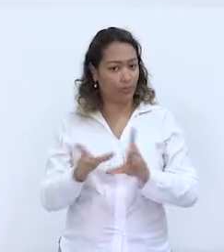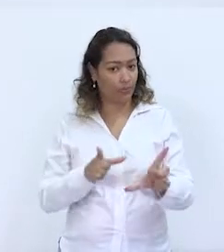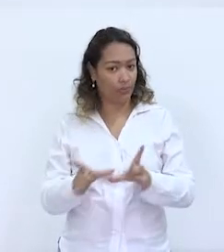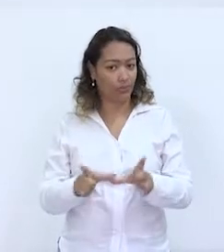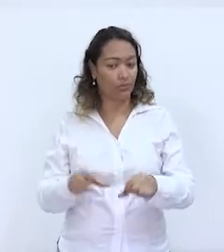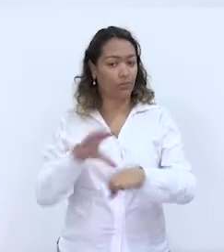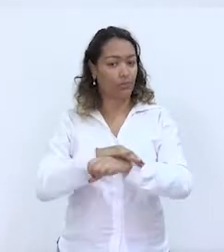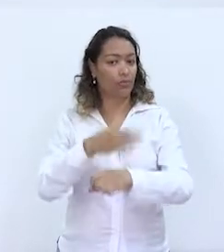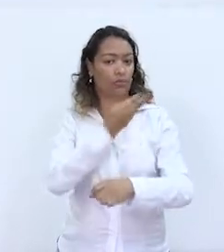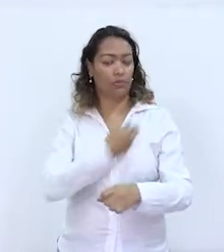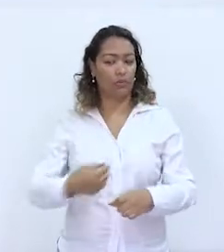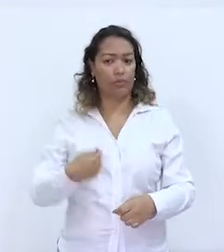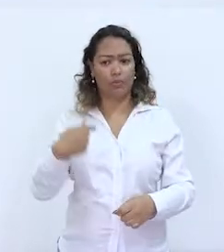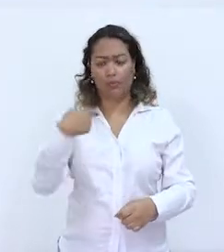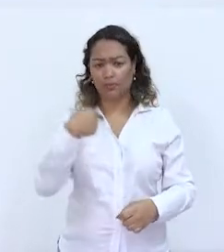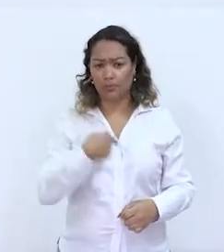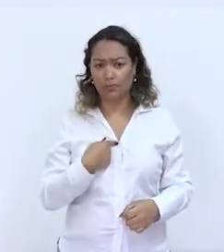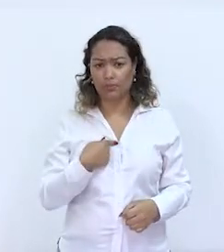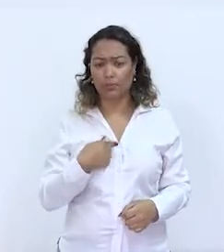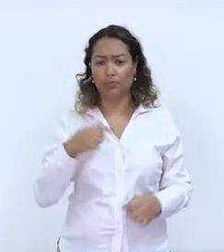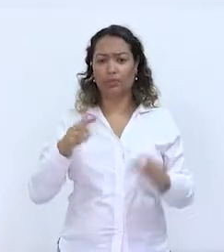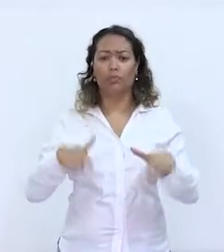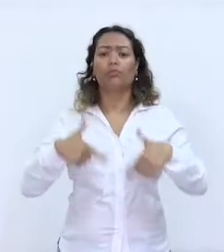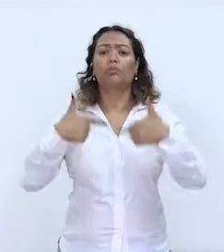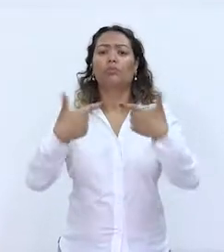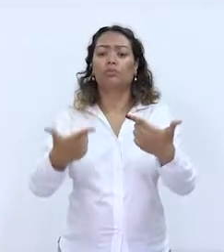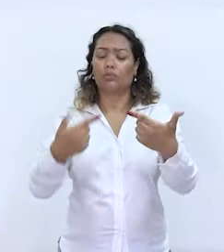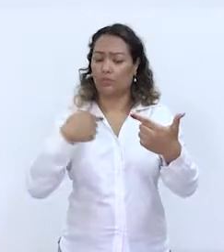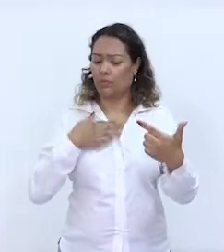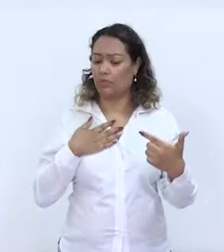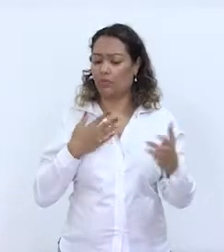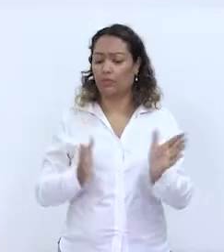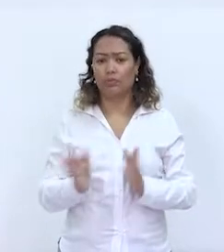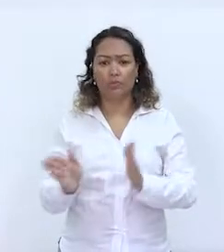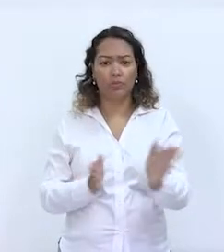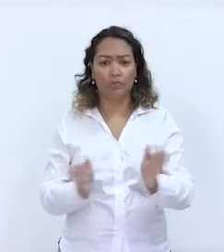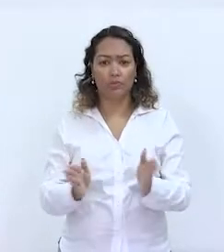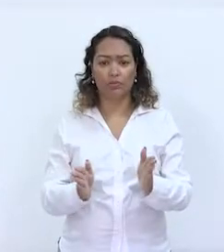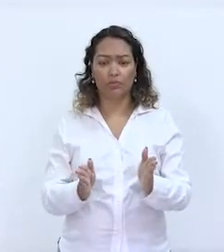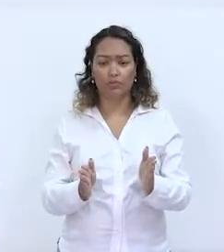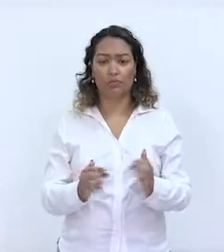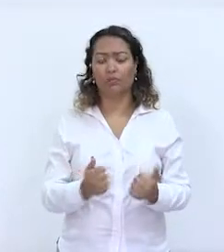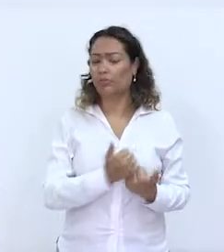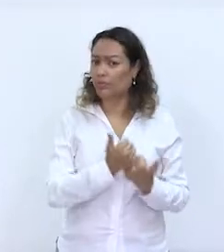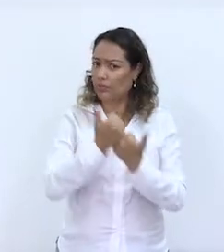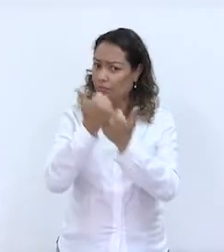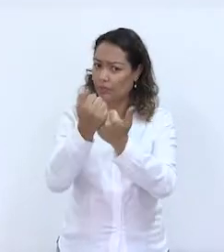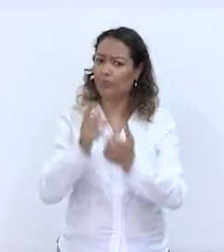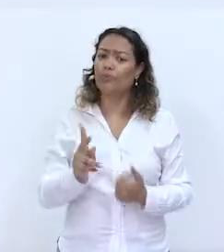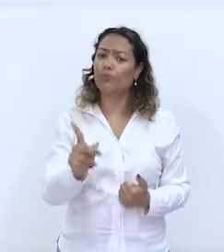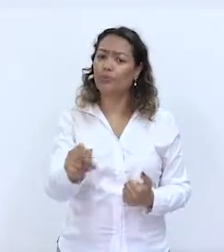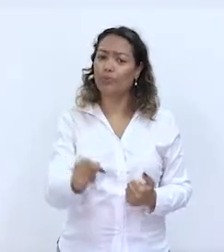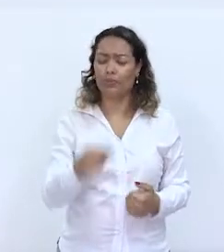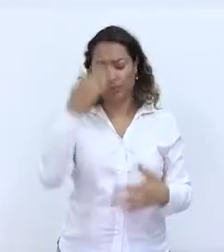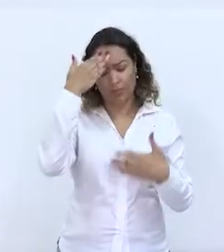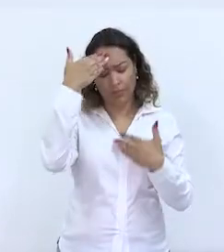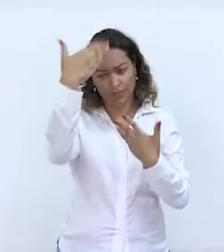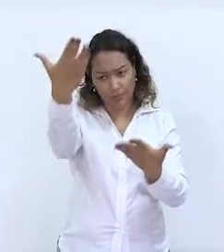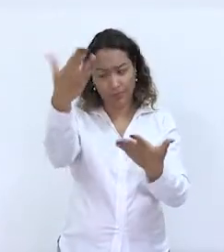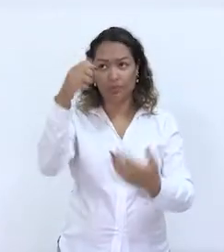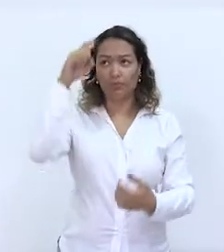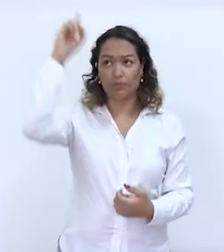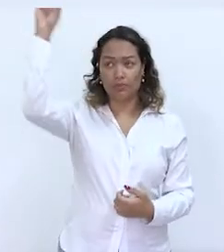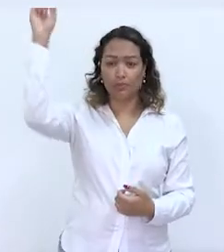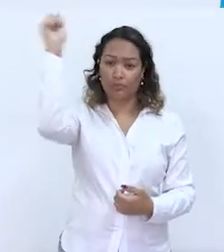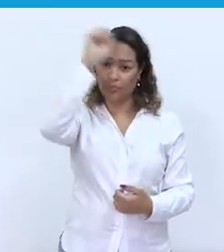profissionais de segurança pública eu vou lutar por isso através do meu mandato e vou dar todo e qualquer apoio muito obrigado